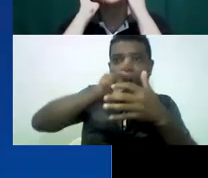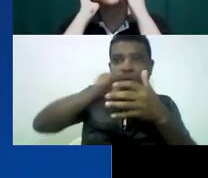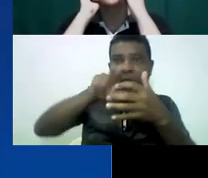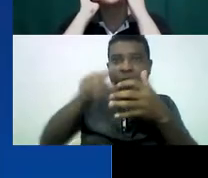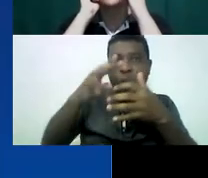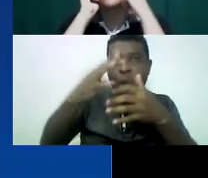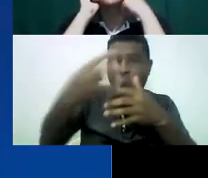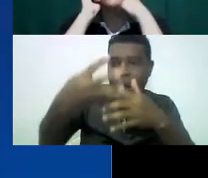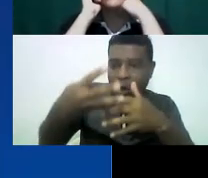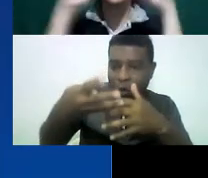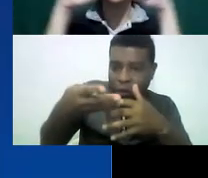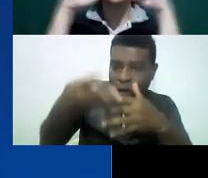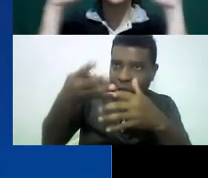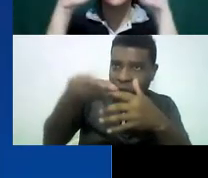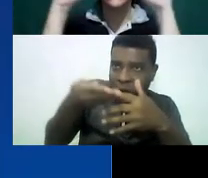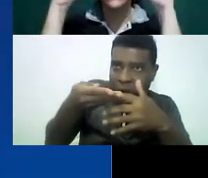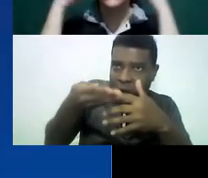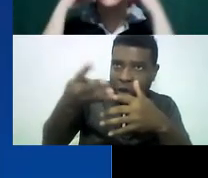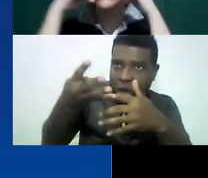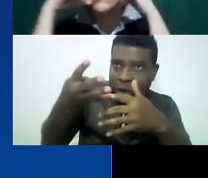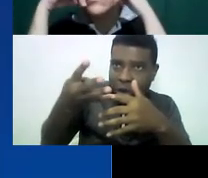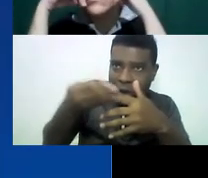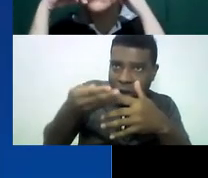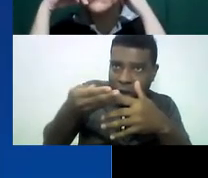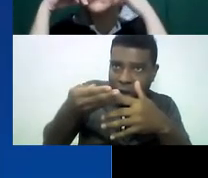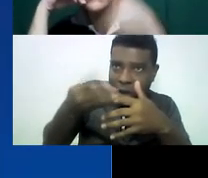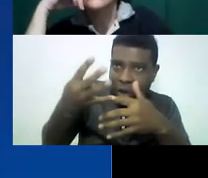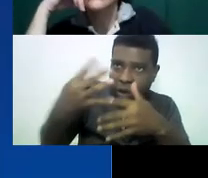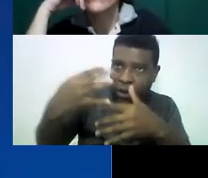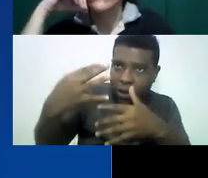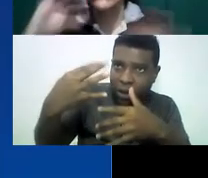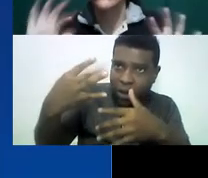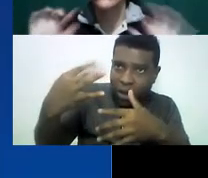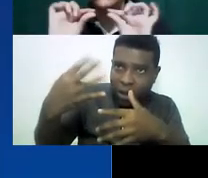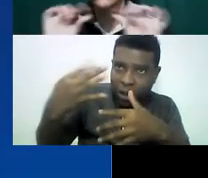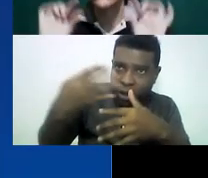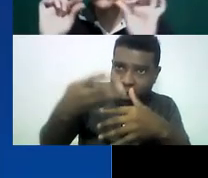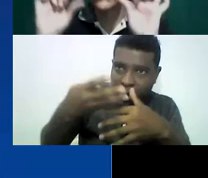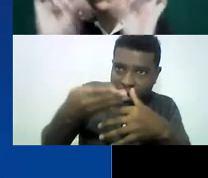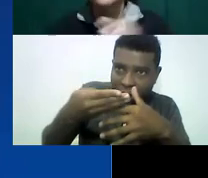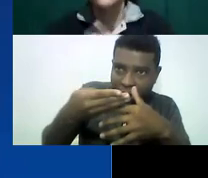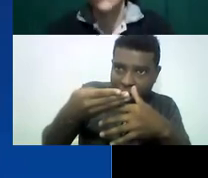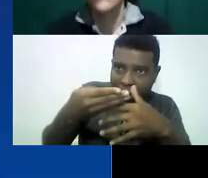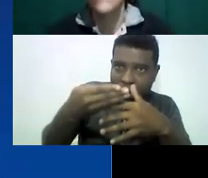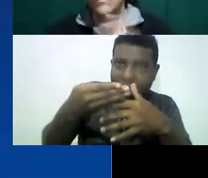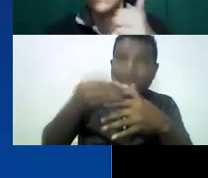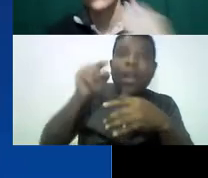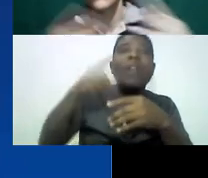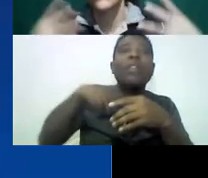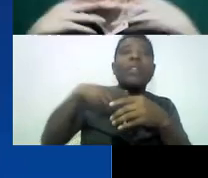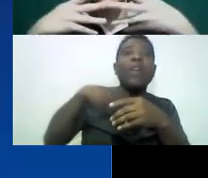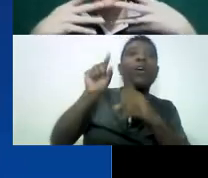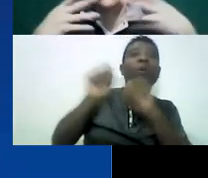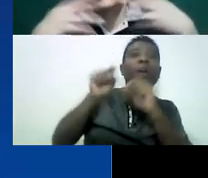bastante profundos, que são os multífidos cervicais, são esses músculos aqui, são bem profundos. E o semiespinhal